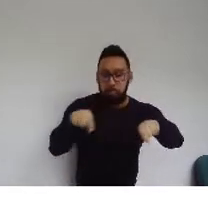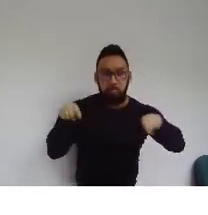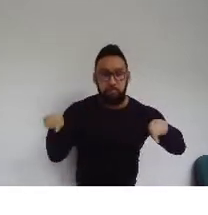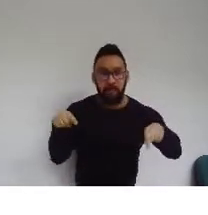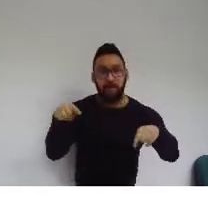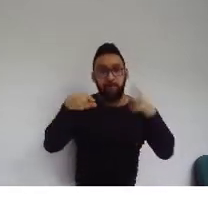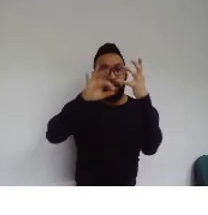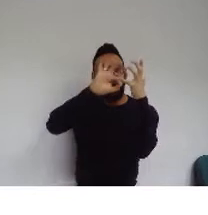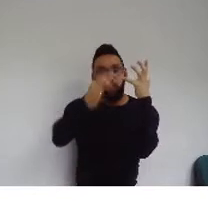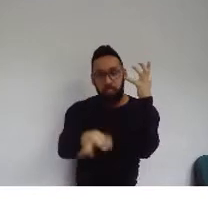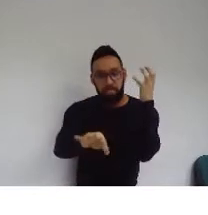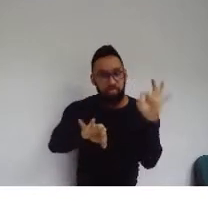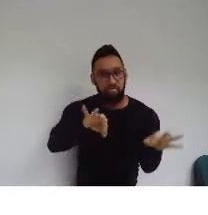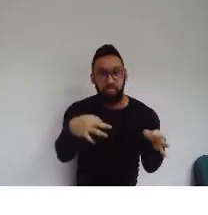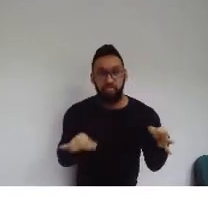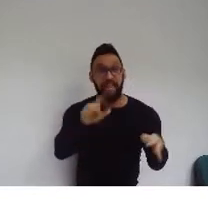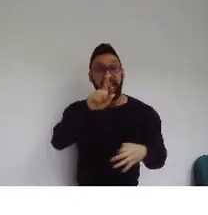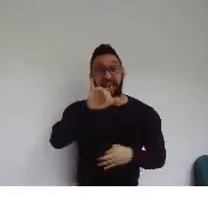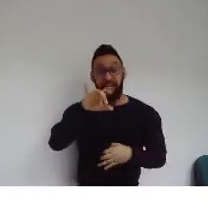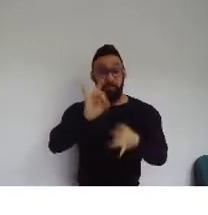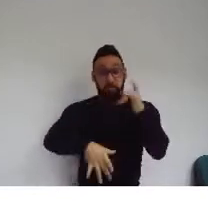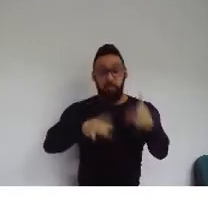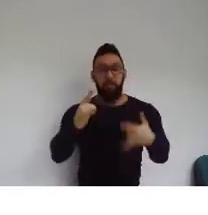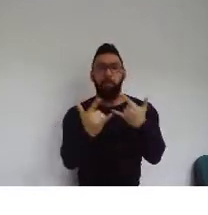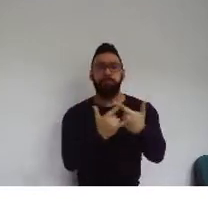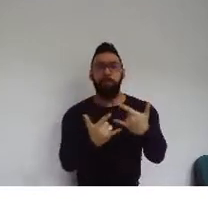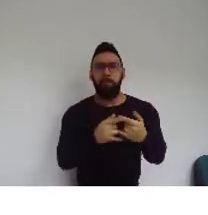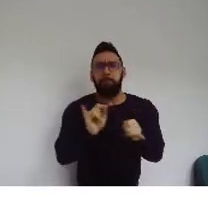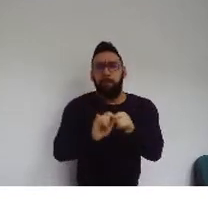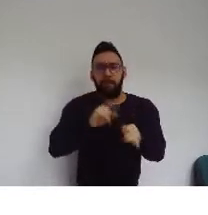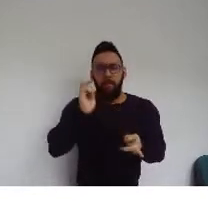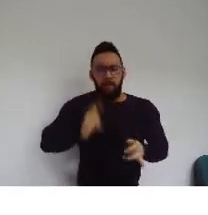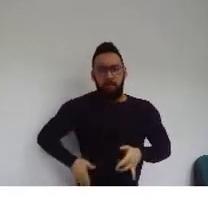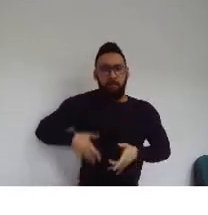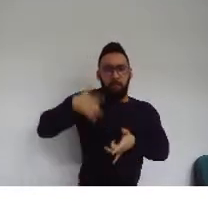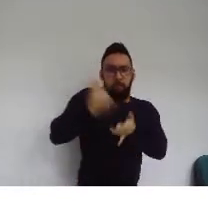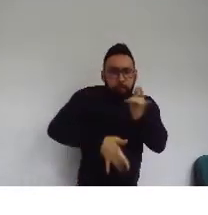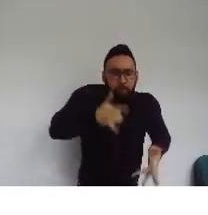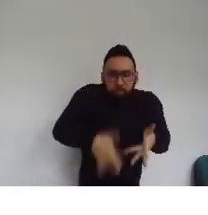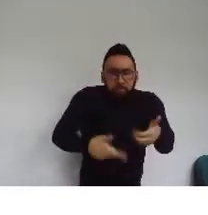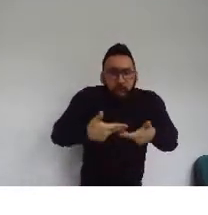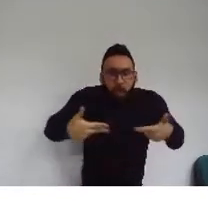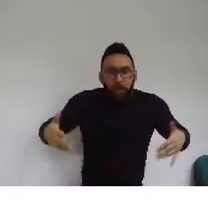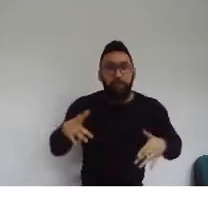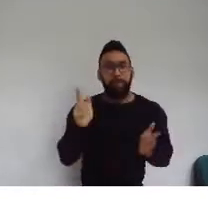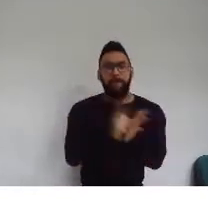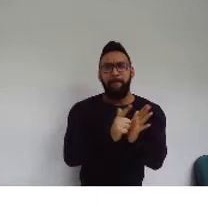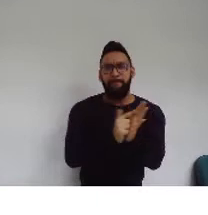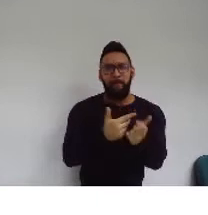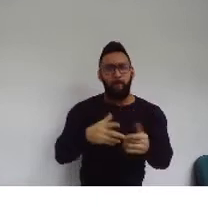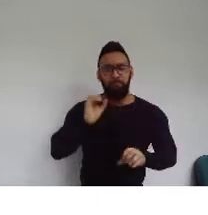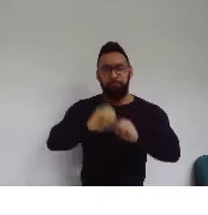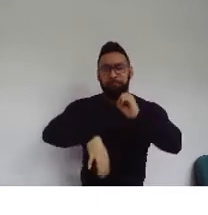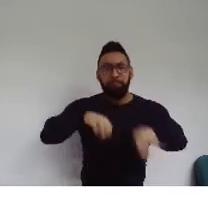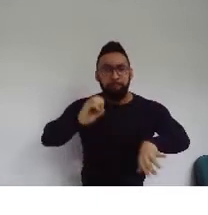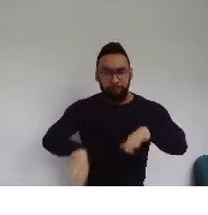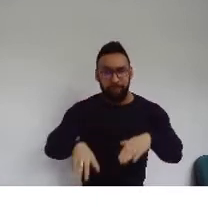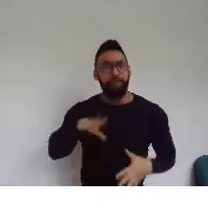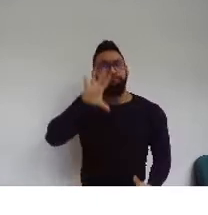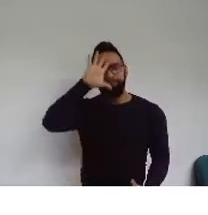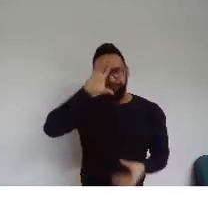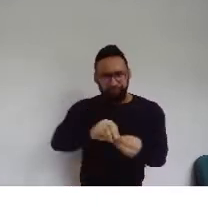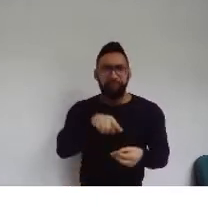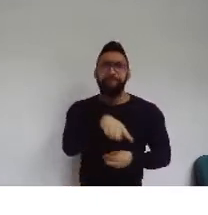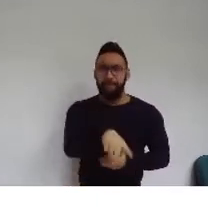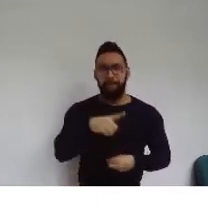mortas caídas das árvores, o lixo, camisinhas usadas, invólucros de camisinhas, papel, etc. Esse constitui